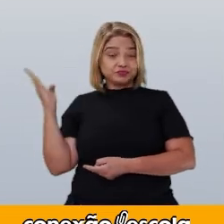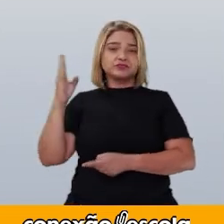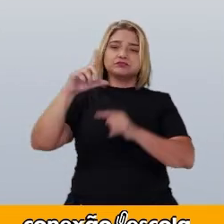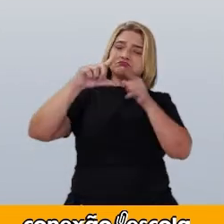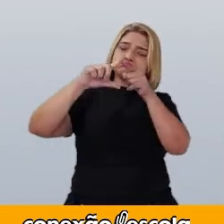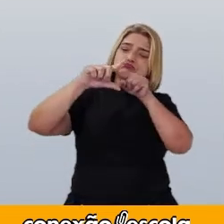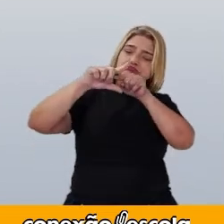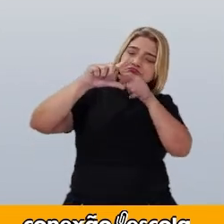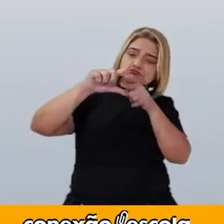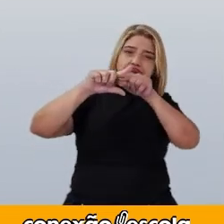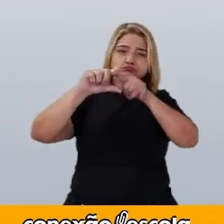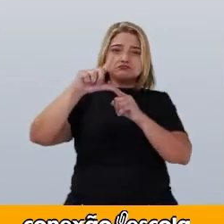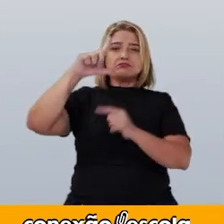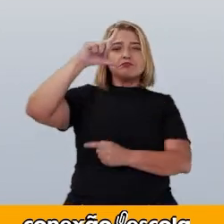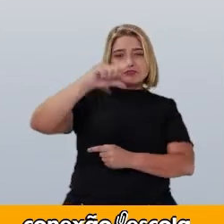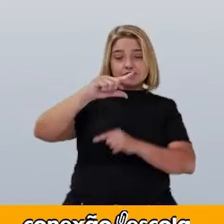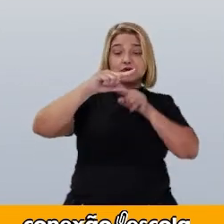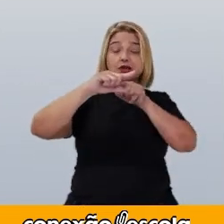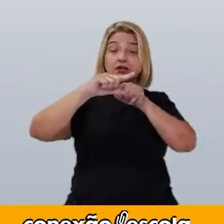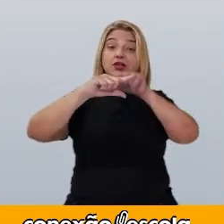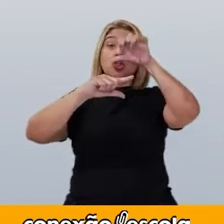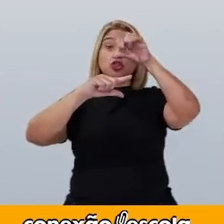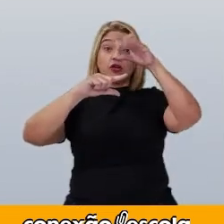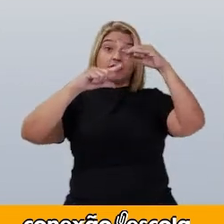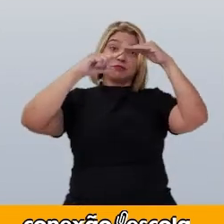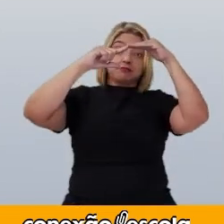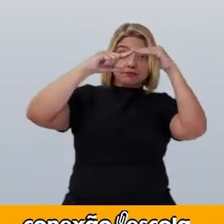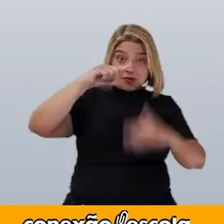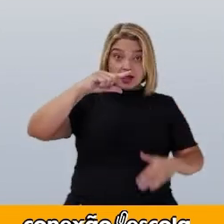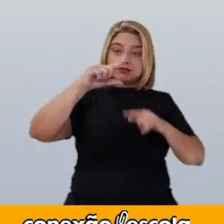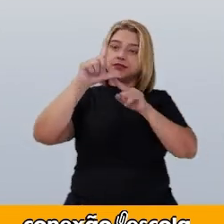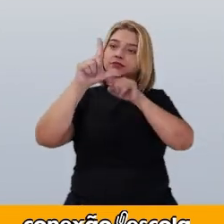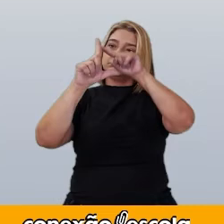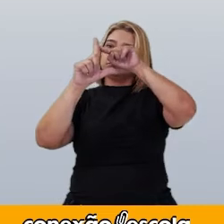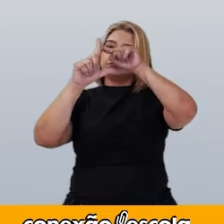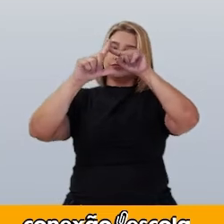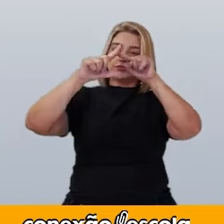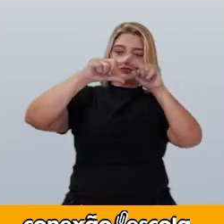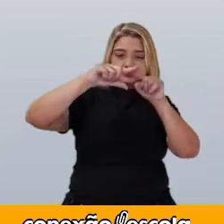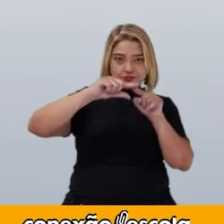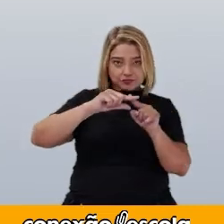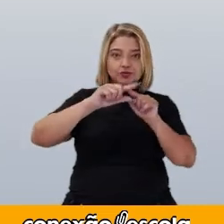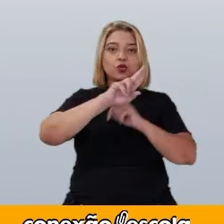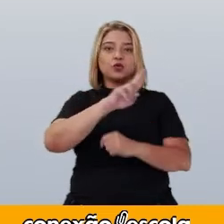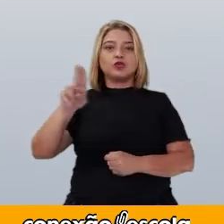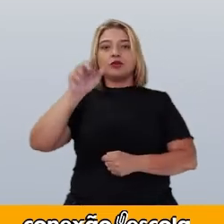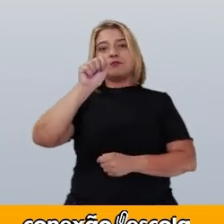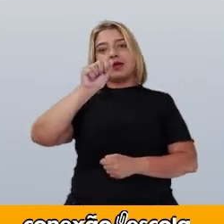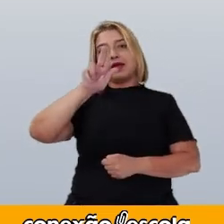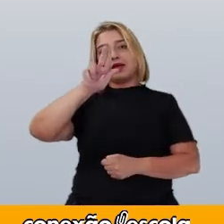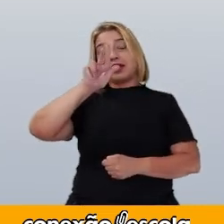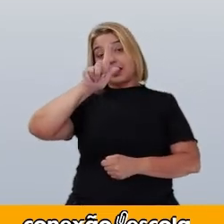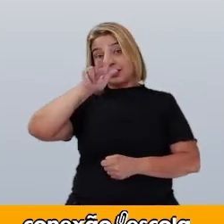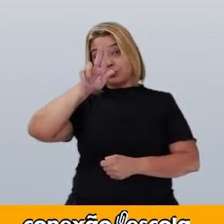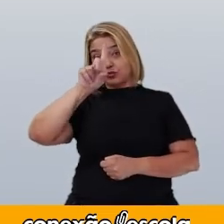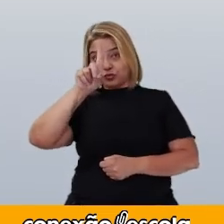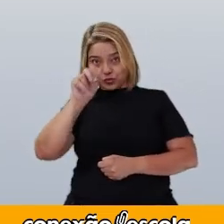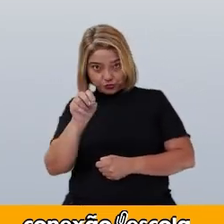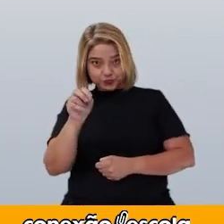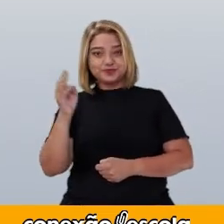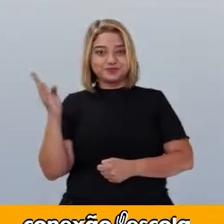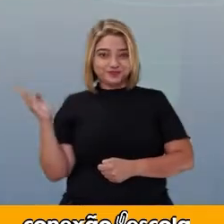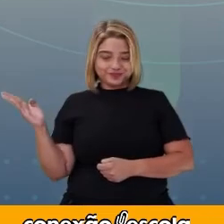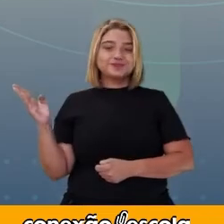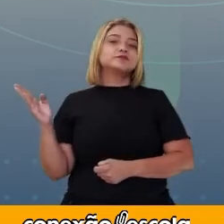ângulos menores que 90 graus são chamados de ângulos agudos. Agora,